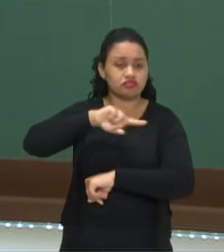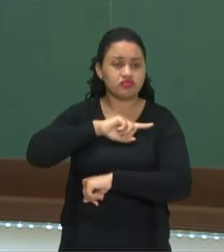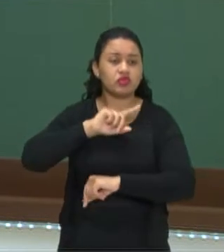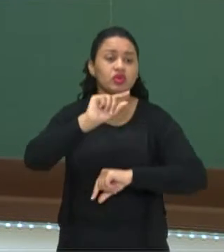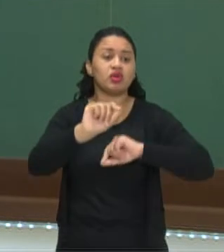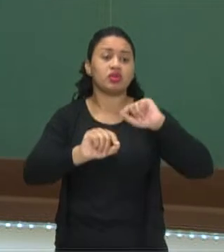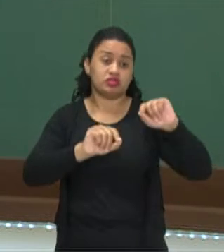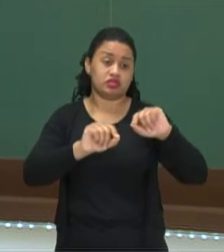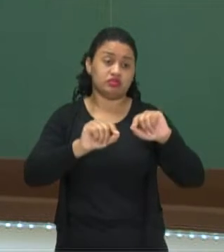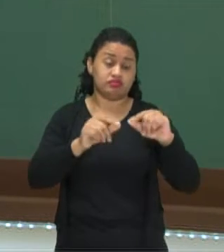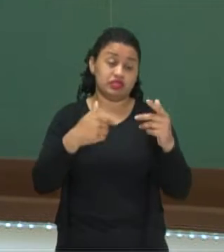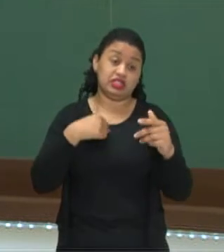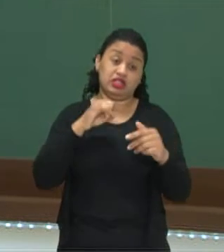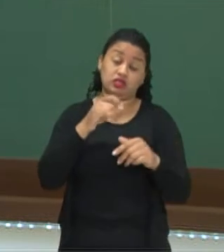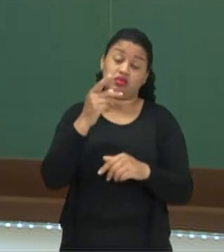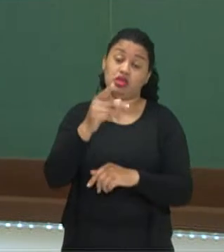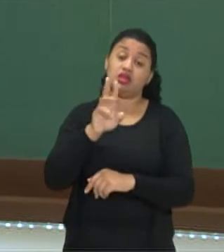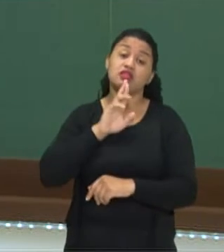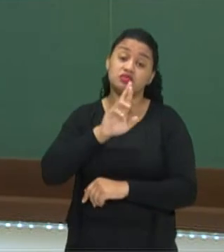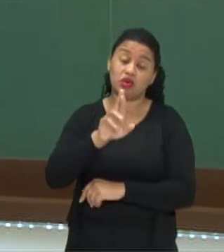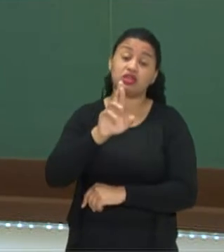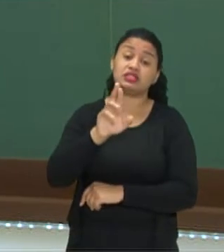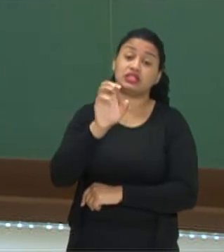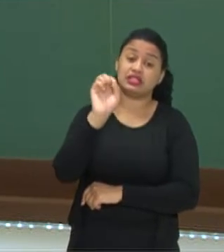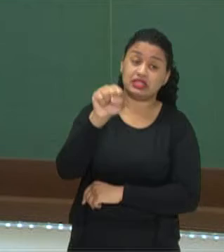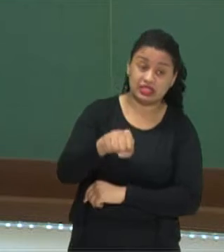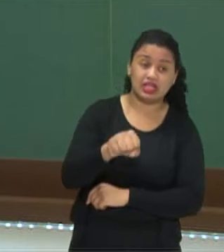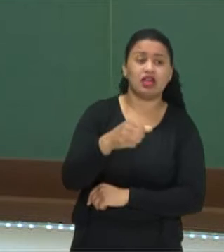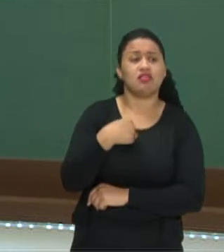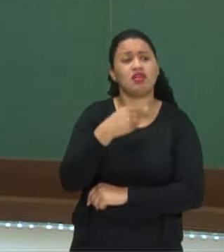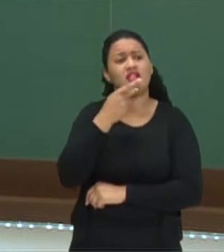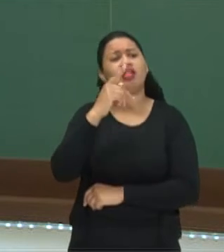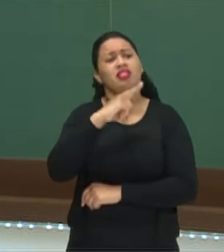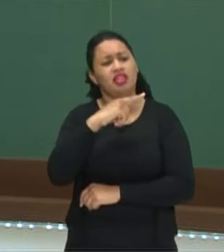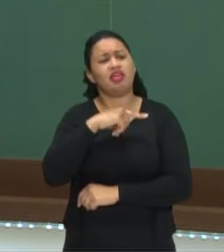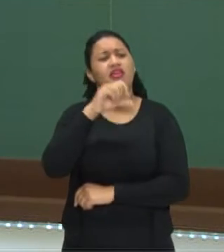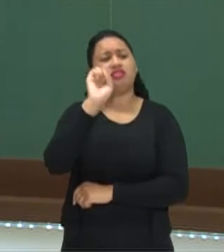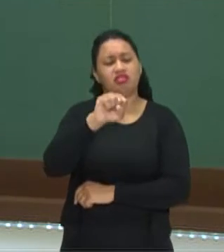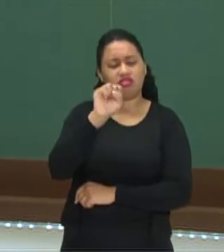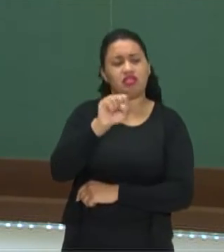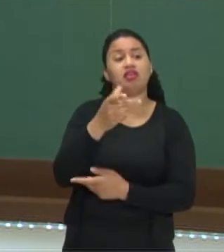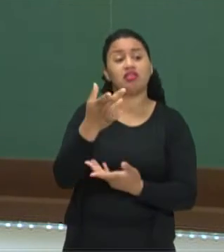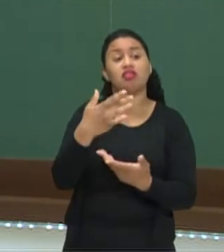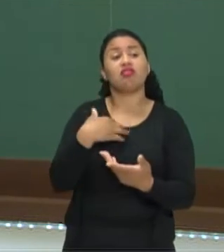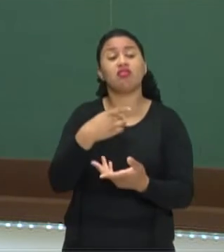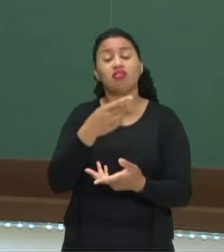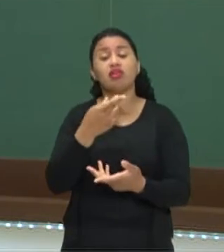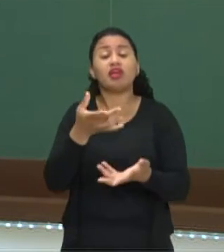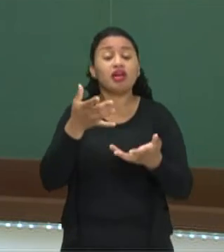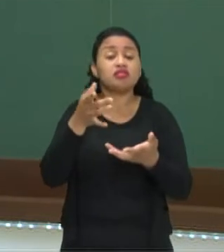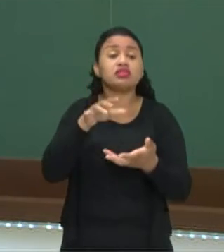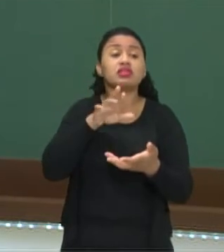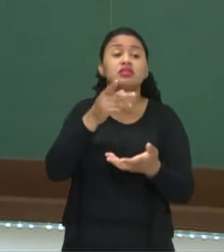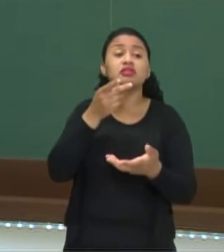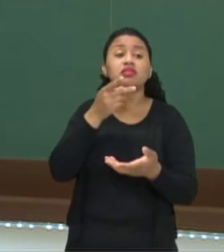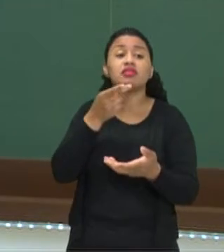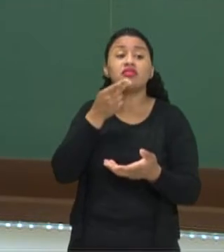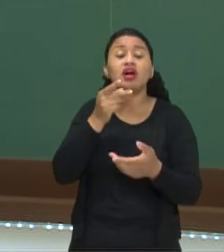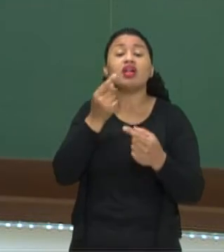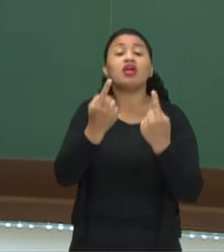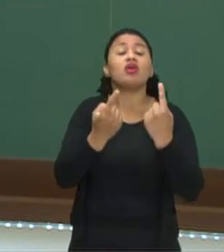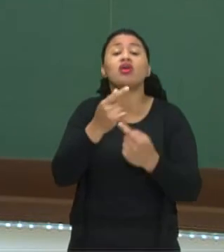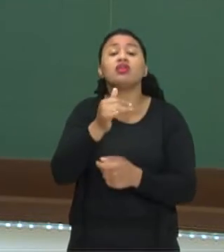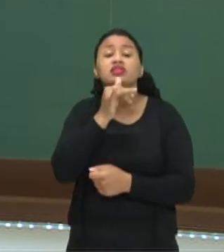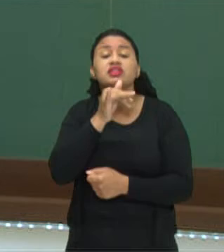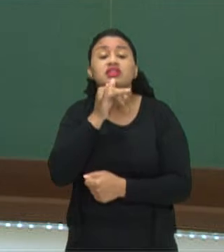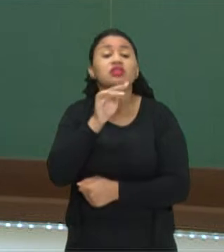bom, caso a sua resposta seja positiva, se vocês falarem assim, tem sim, teacher. A teacher vai querer que você diga para mim qual